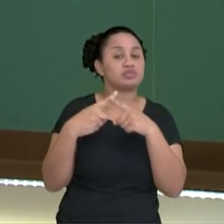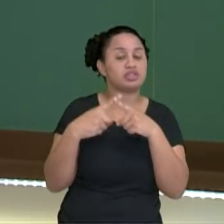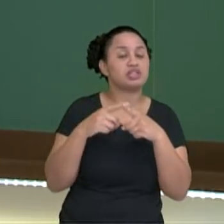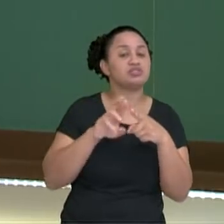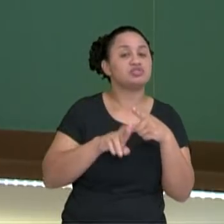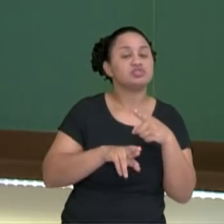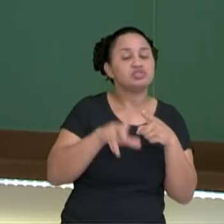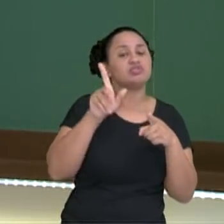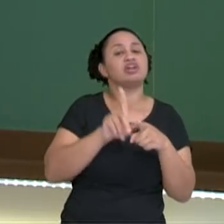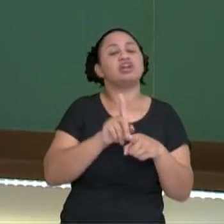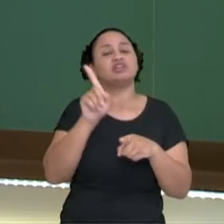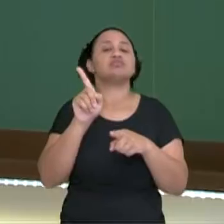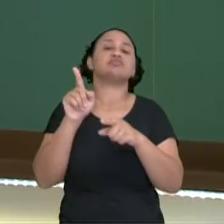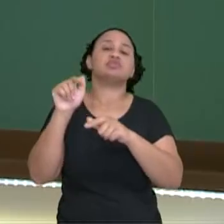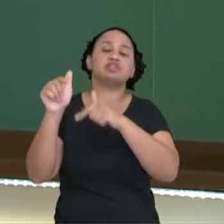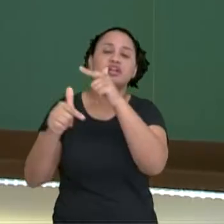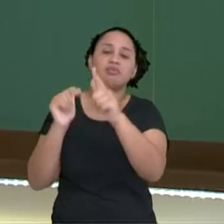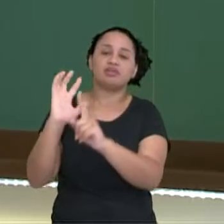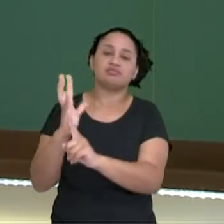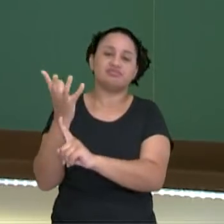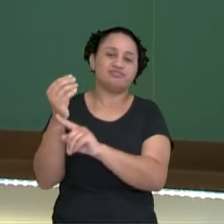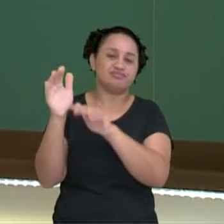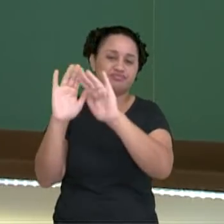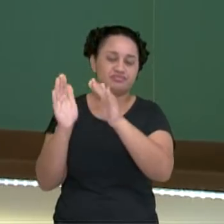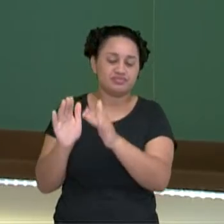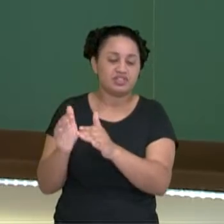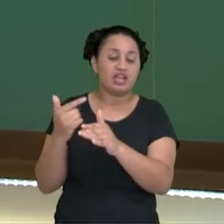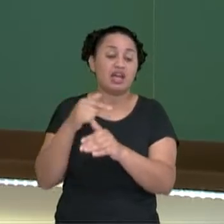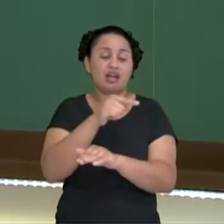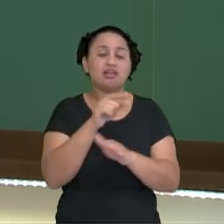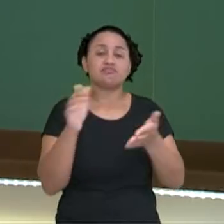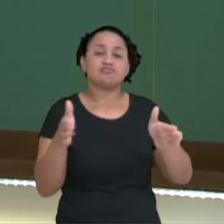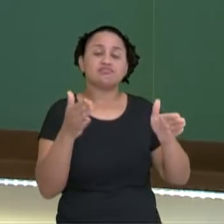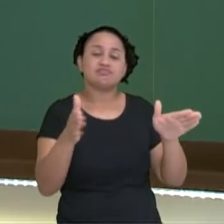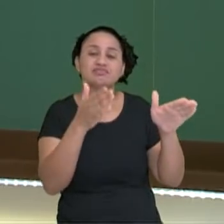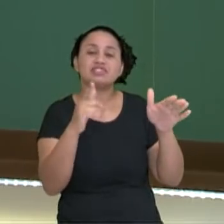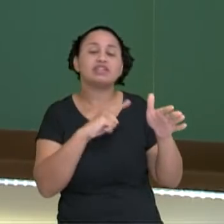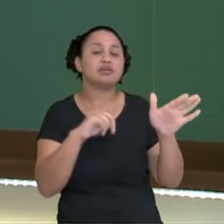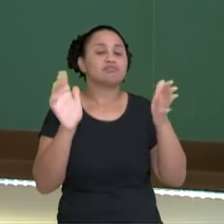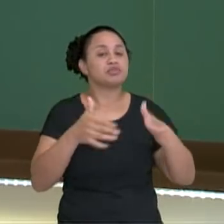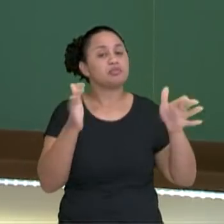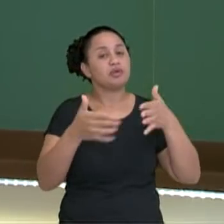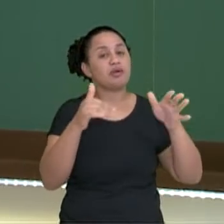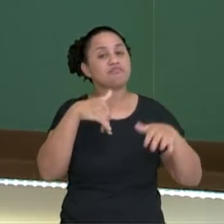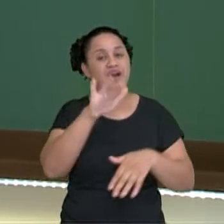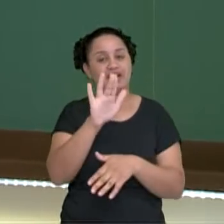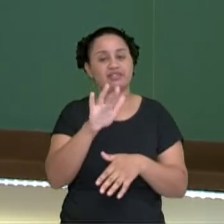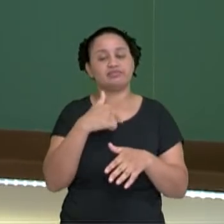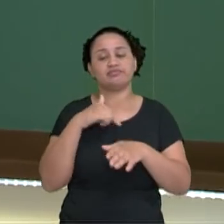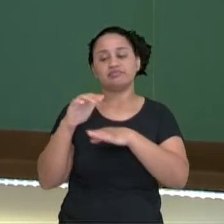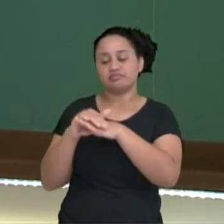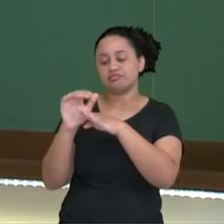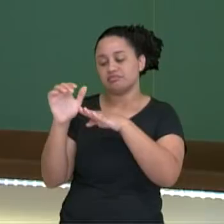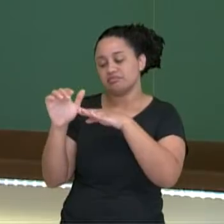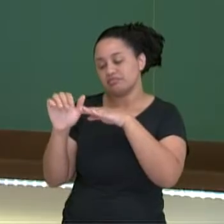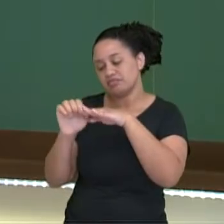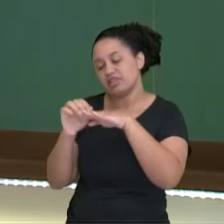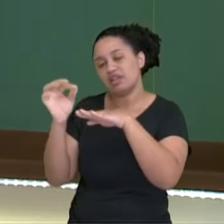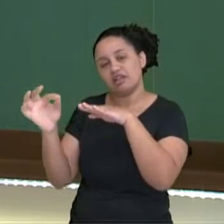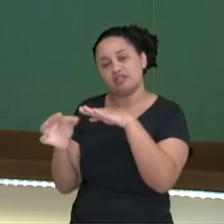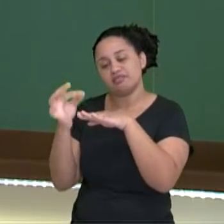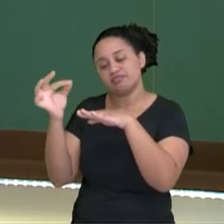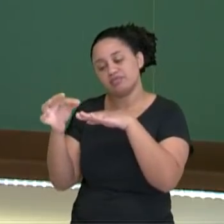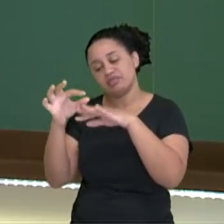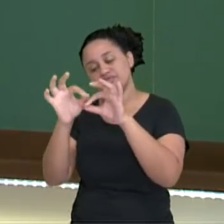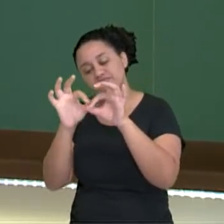diferente daquele trabalho artesanal, a maquinofatura você vai ter uma produção muito maior. Aquele sapato em que o sapateiro